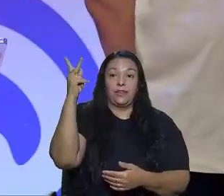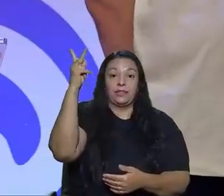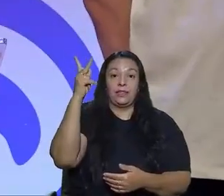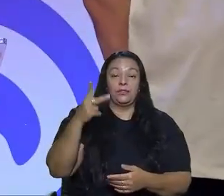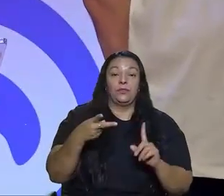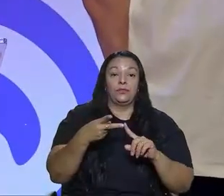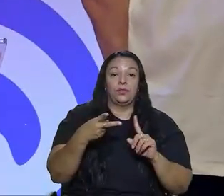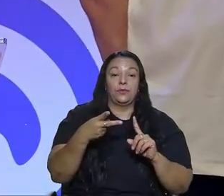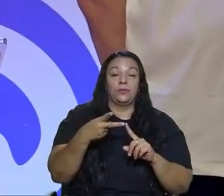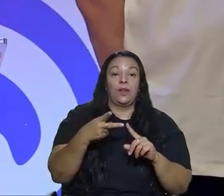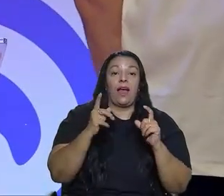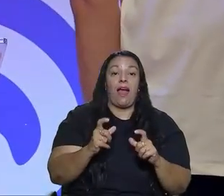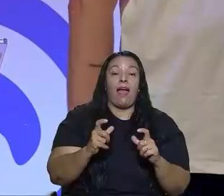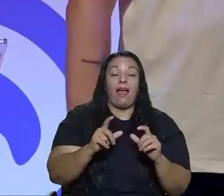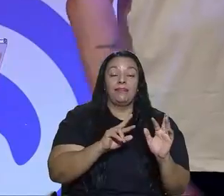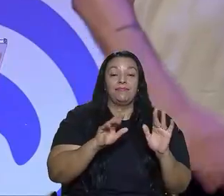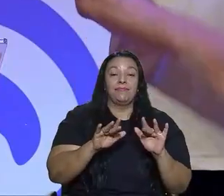lugar é...